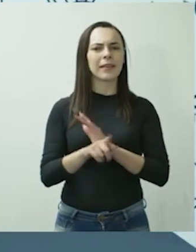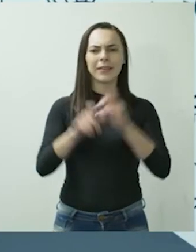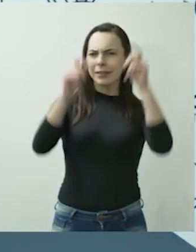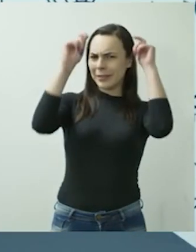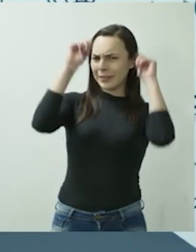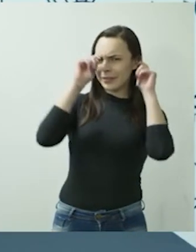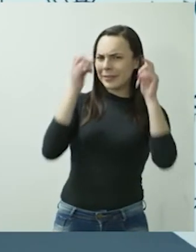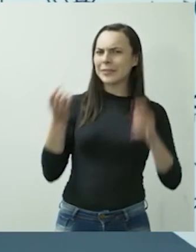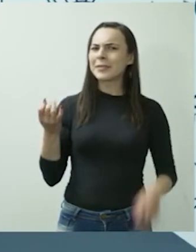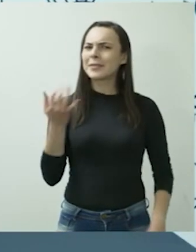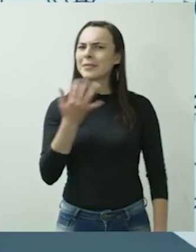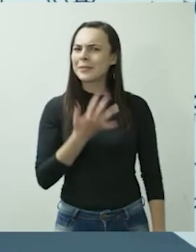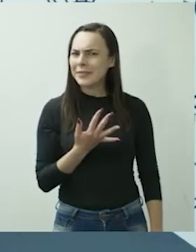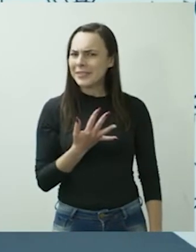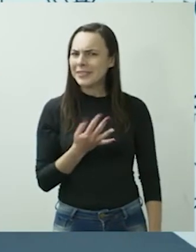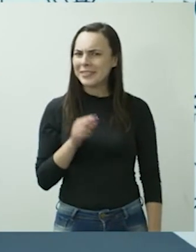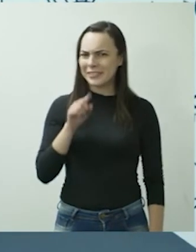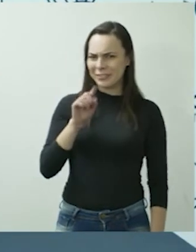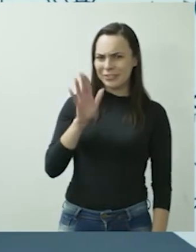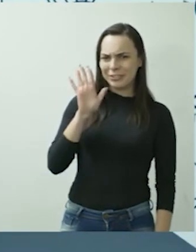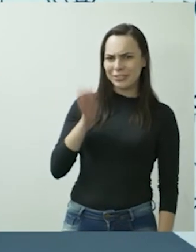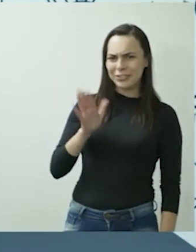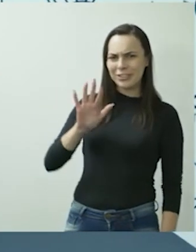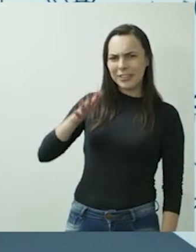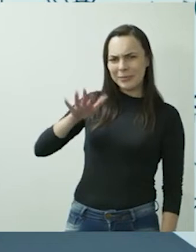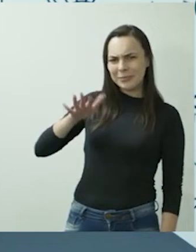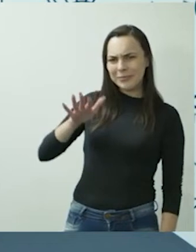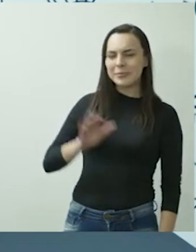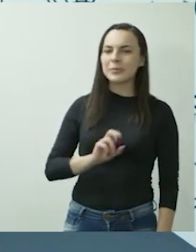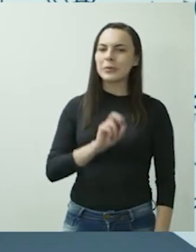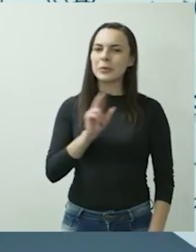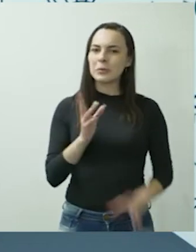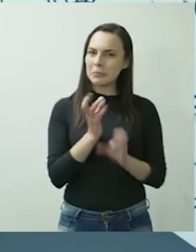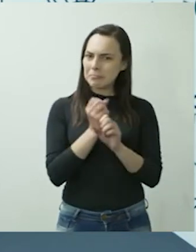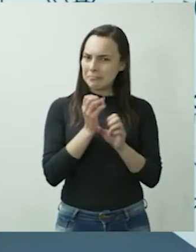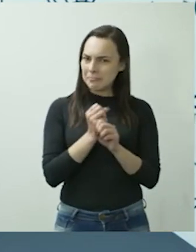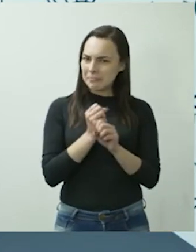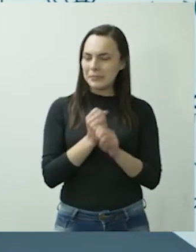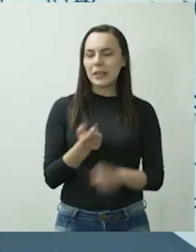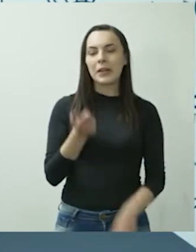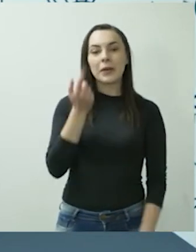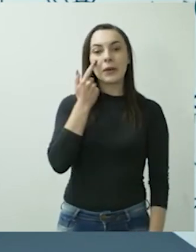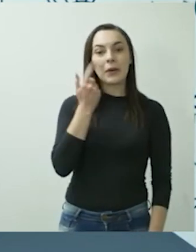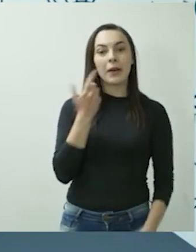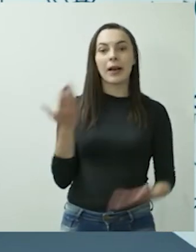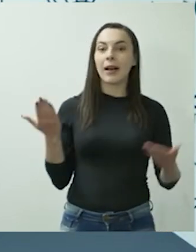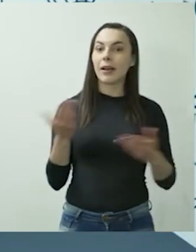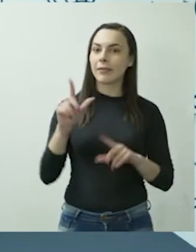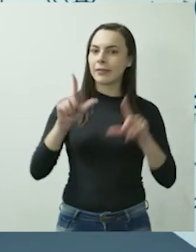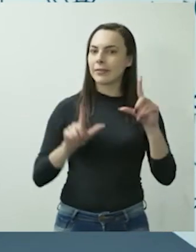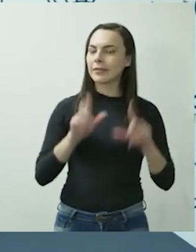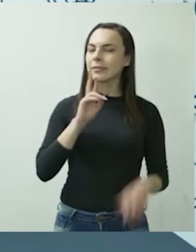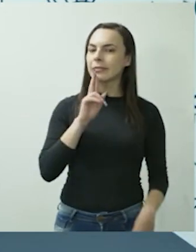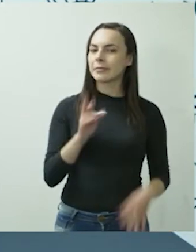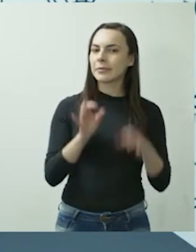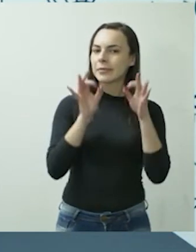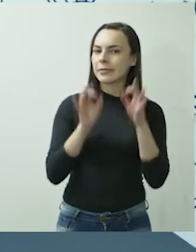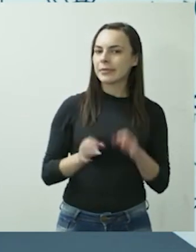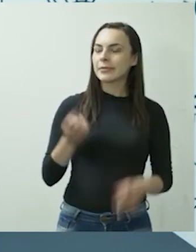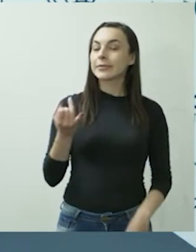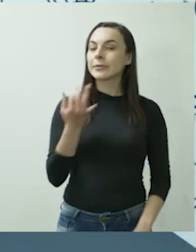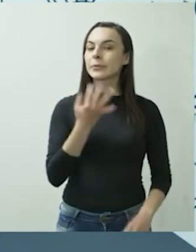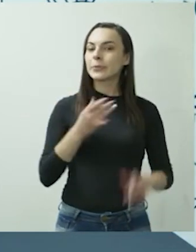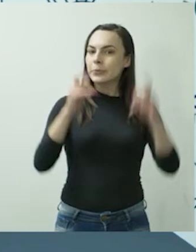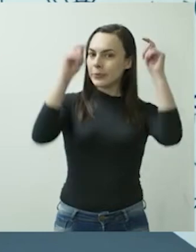Chapéus? Fizeram a estimativa de vocês ou fizeram uma contagem? Eu vou colocar na tela de vocês a quantidade dos